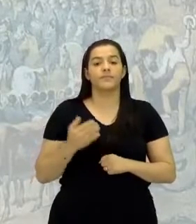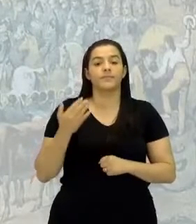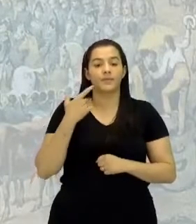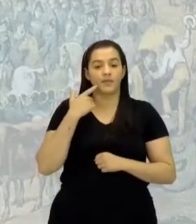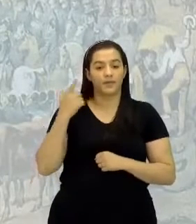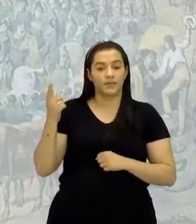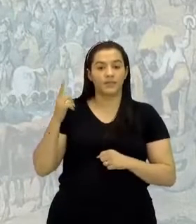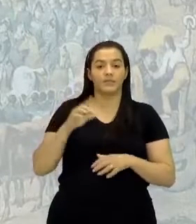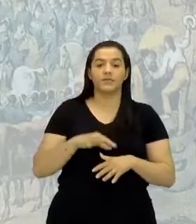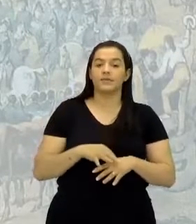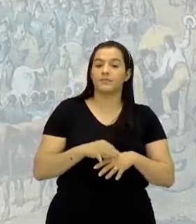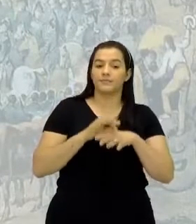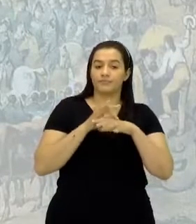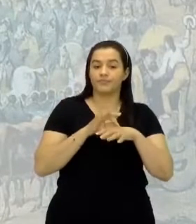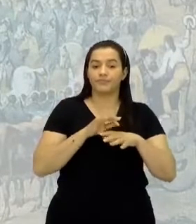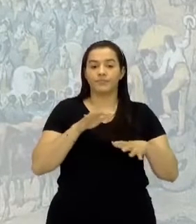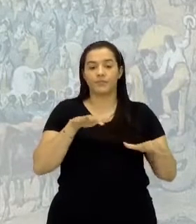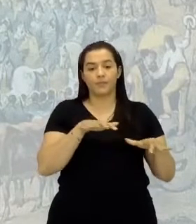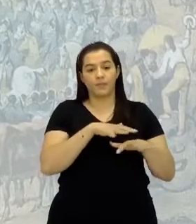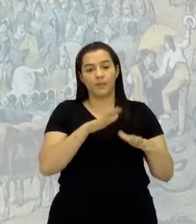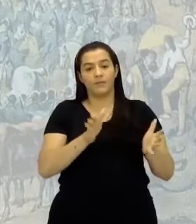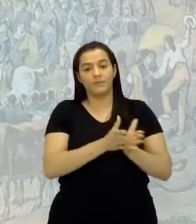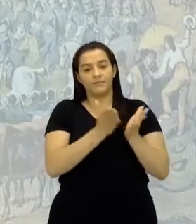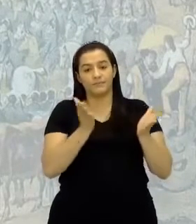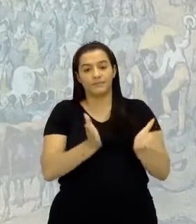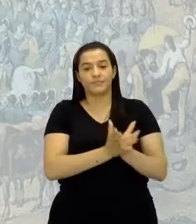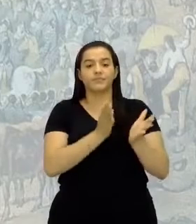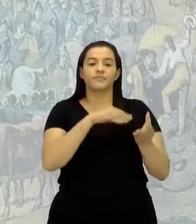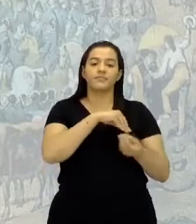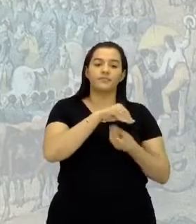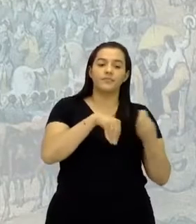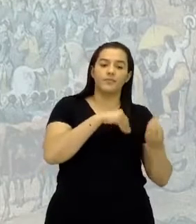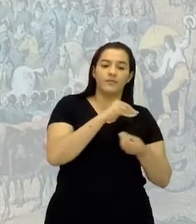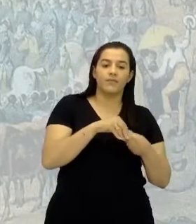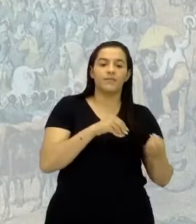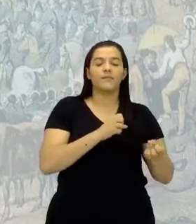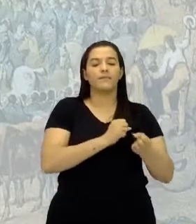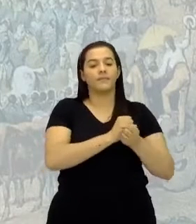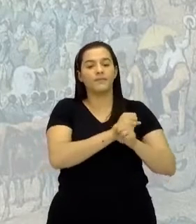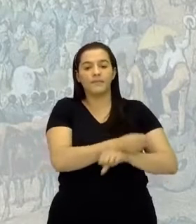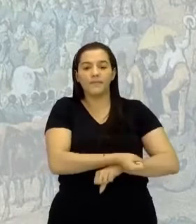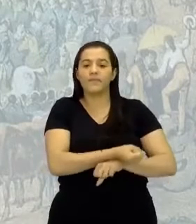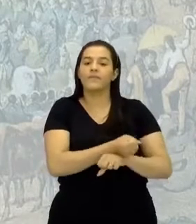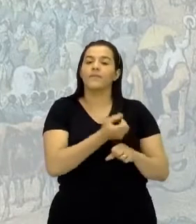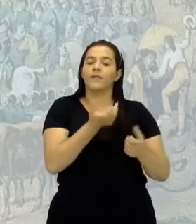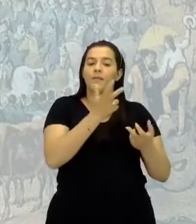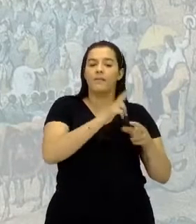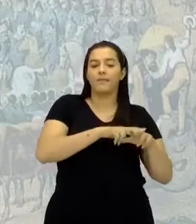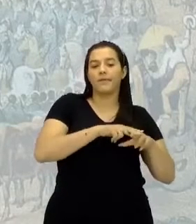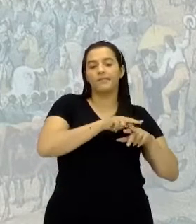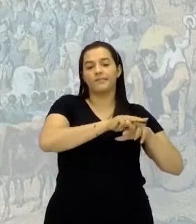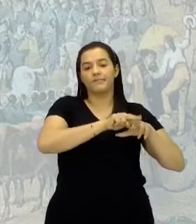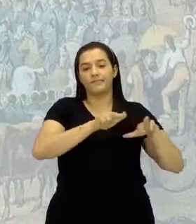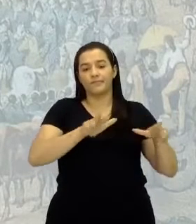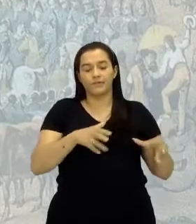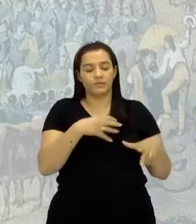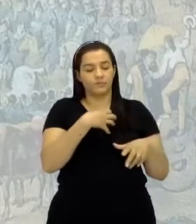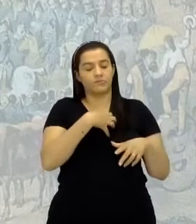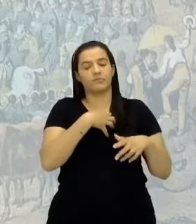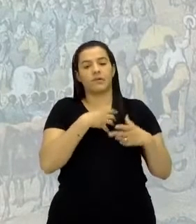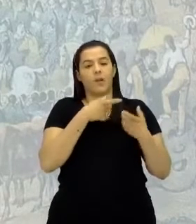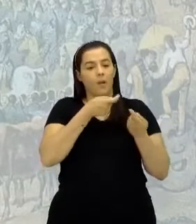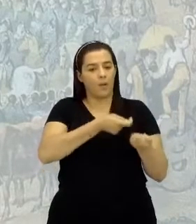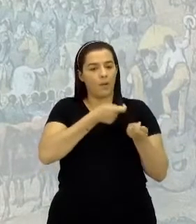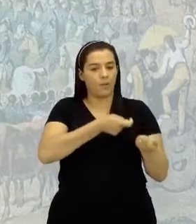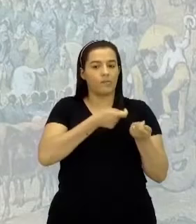dessa liderança de revoltosos, que eram homens pobres, mestiços e escravos, devido aí a um sentimento de opressão que